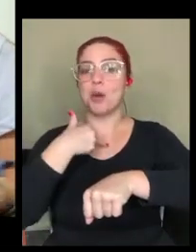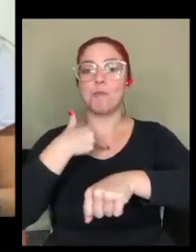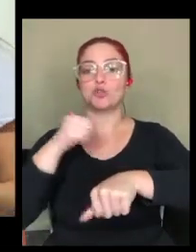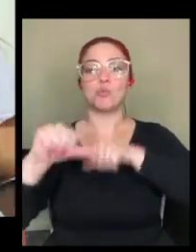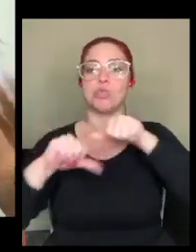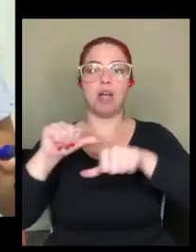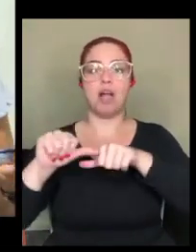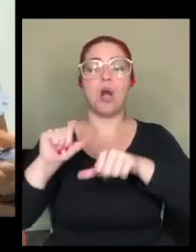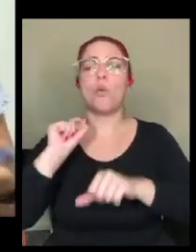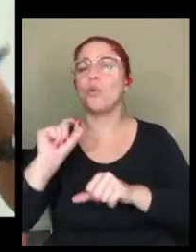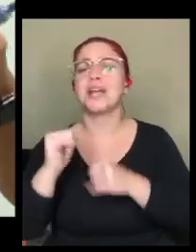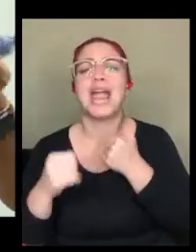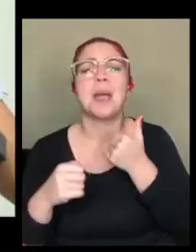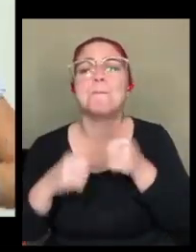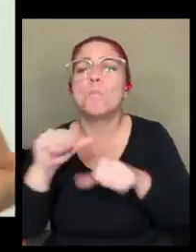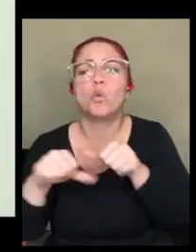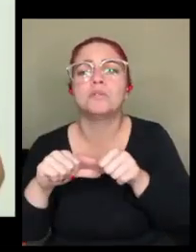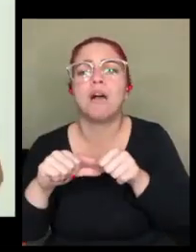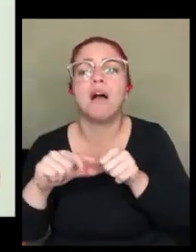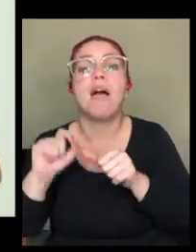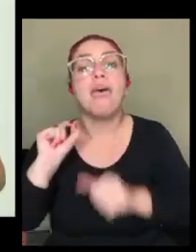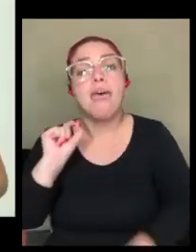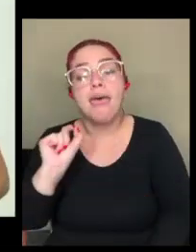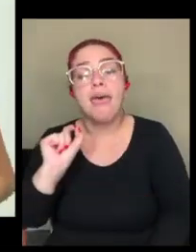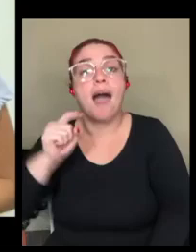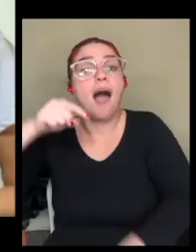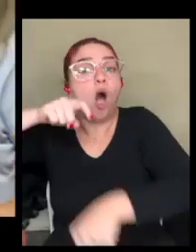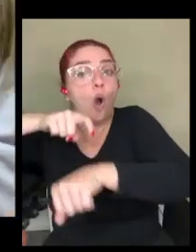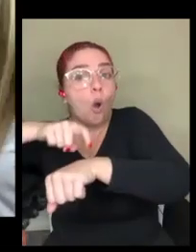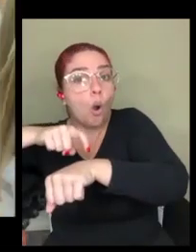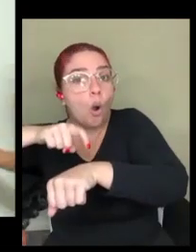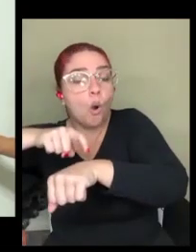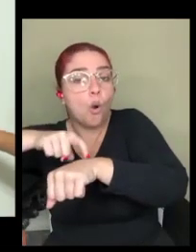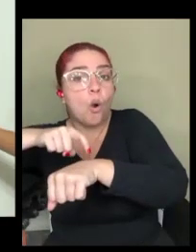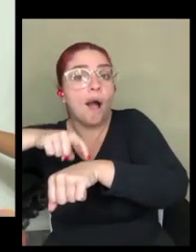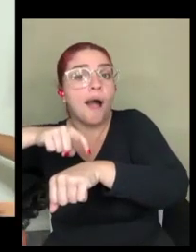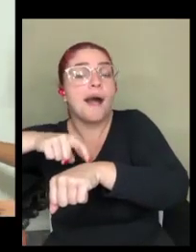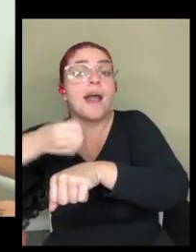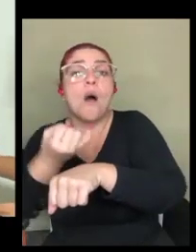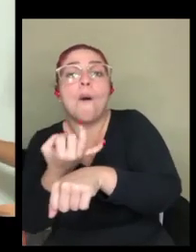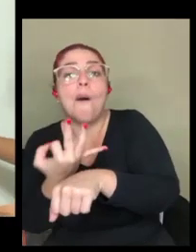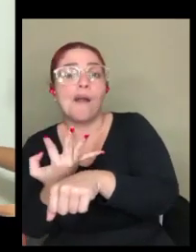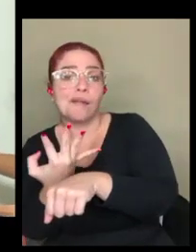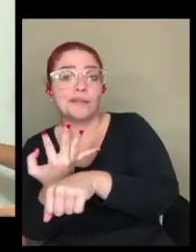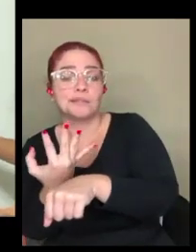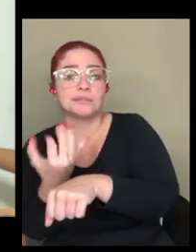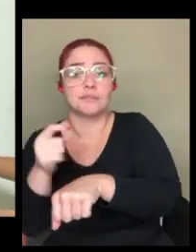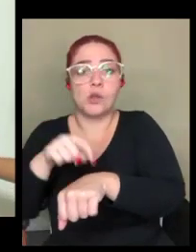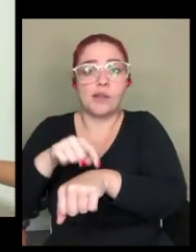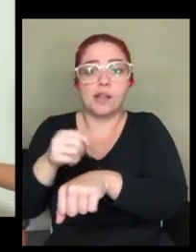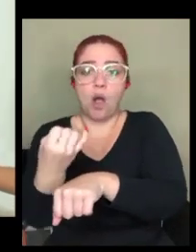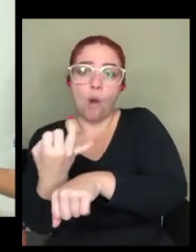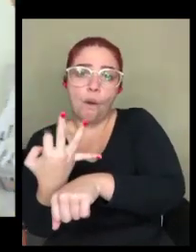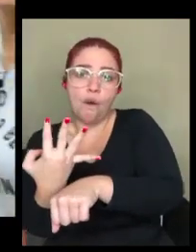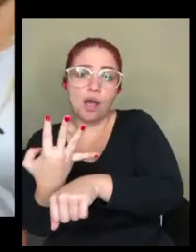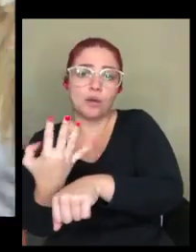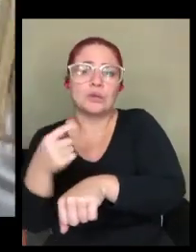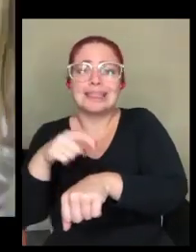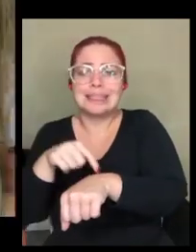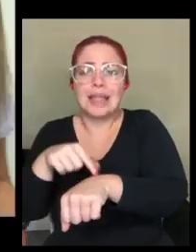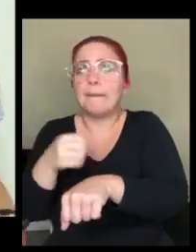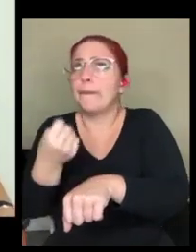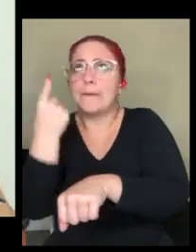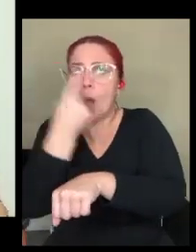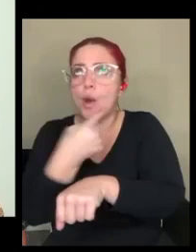na fórmula, eu não mudei ele. Quem que ficou variando, gente? Ficou variando a quantidade de hora, ou